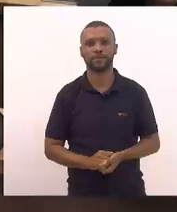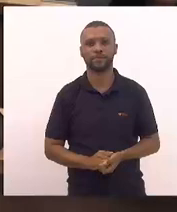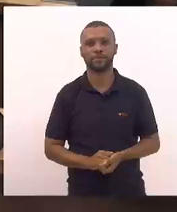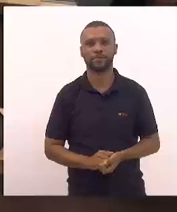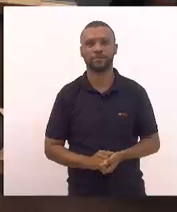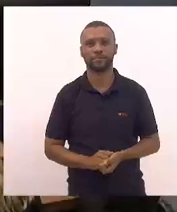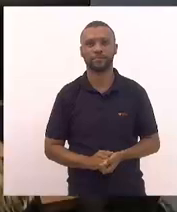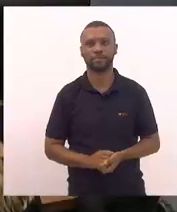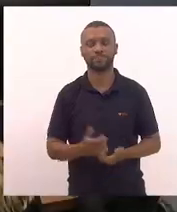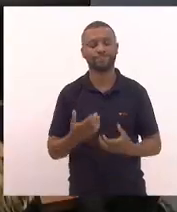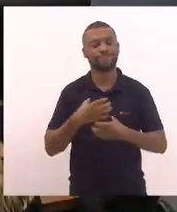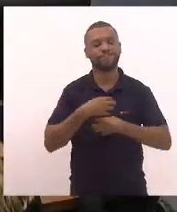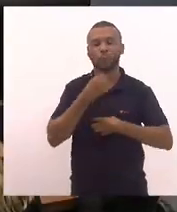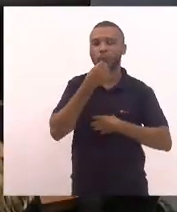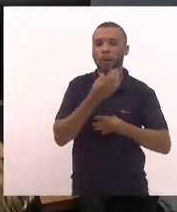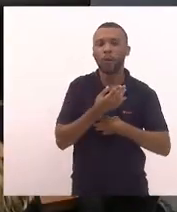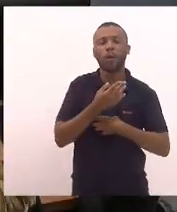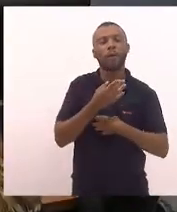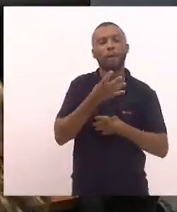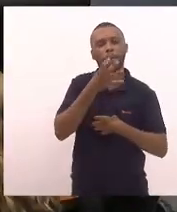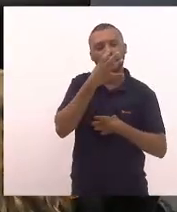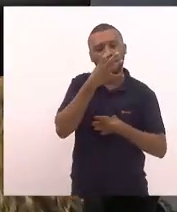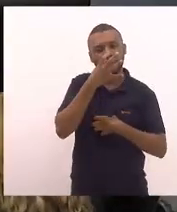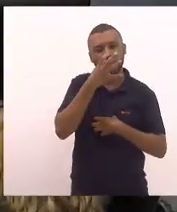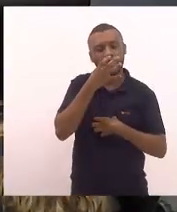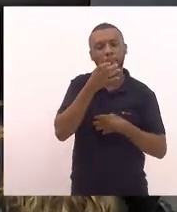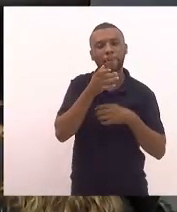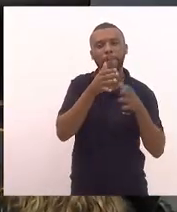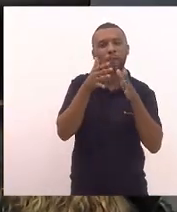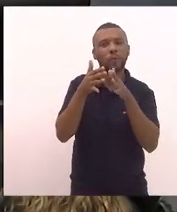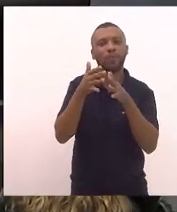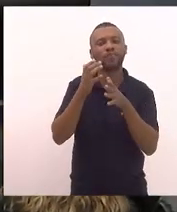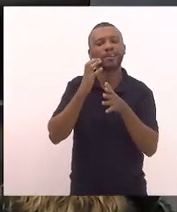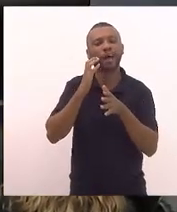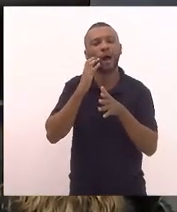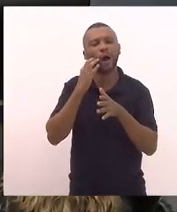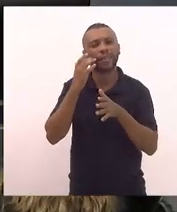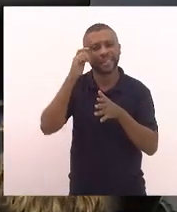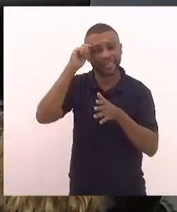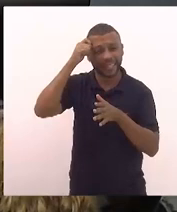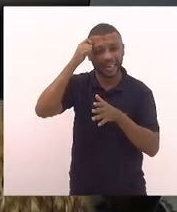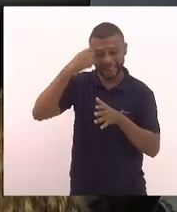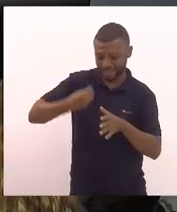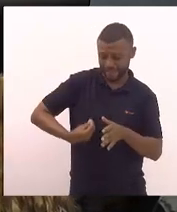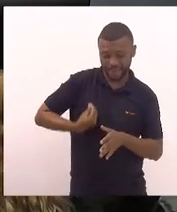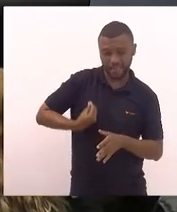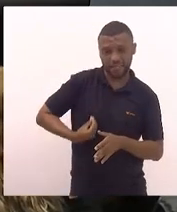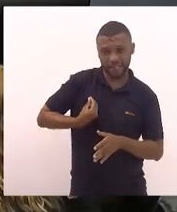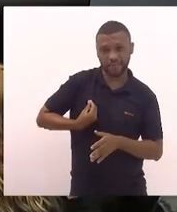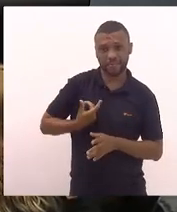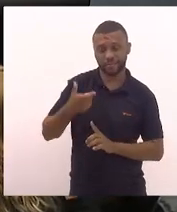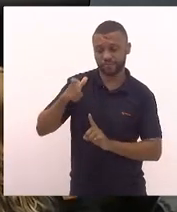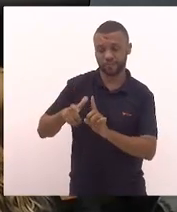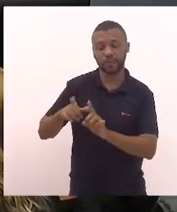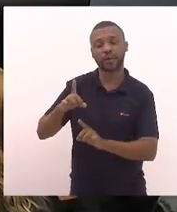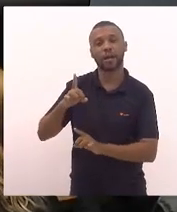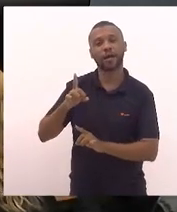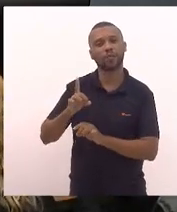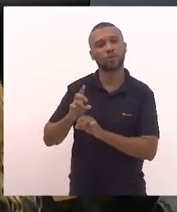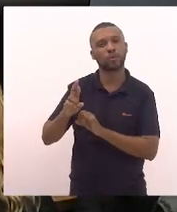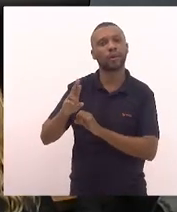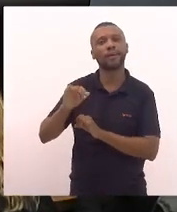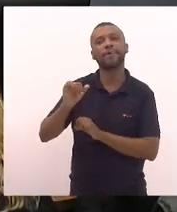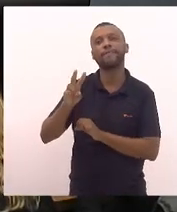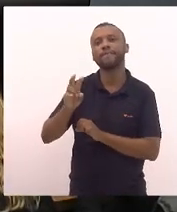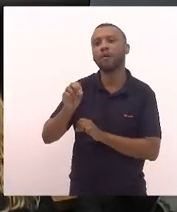É sempre muito bom ouvir a nossa Rosa Negra Viva, que é a doutora Ivone Caetano. Muito